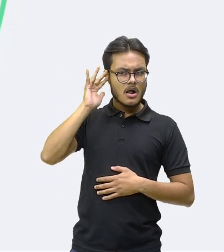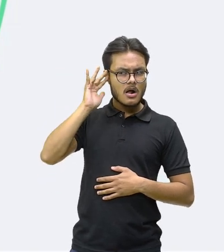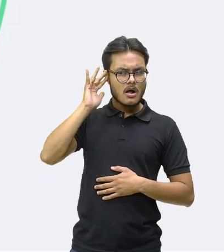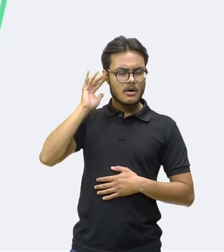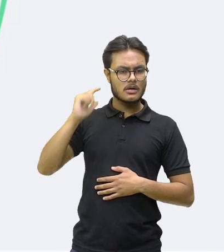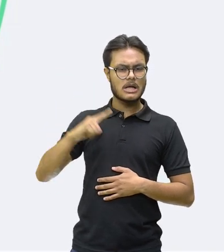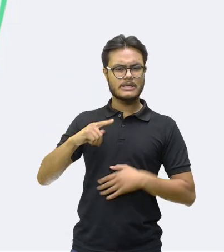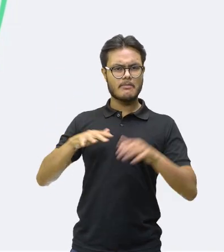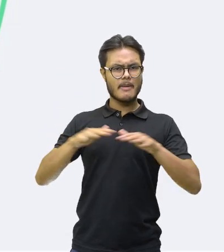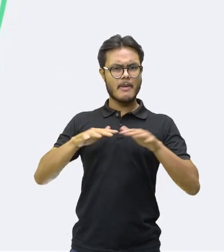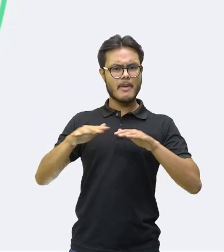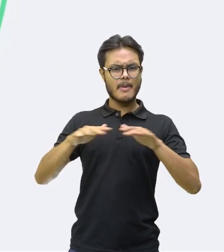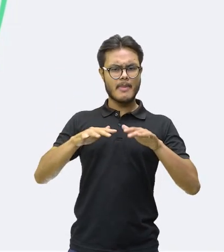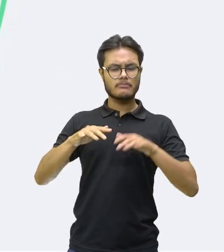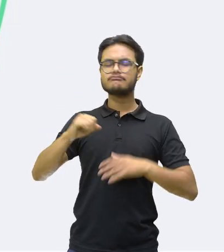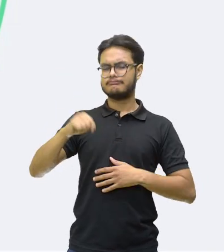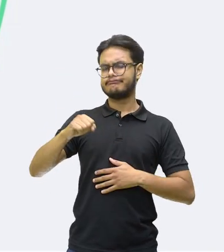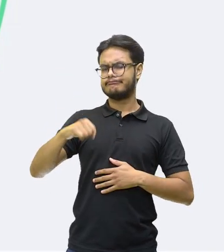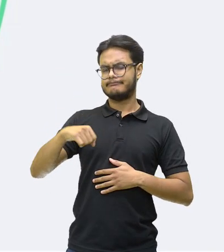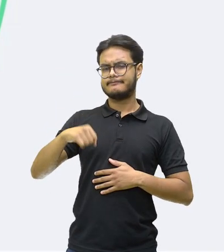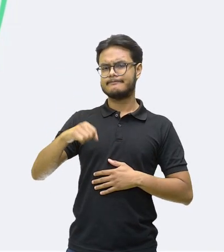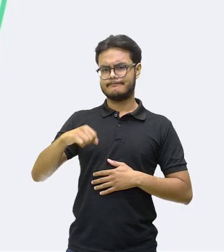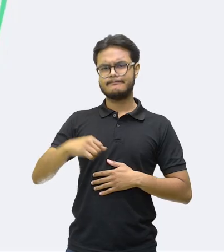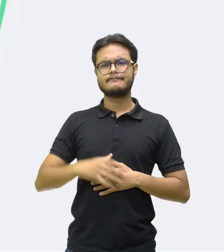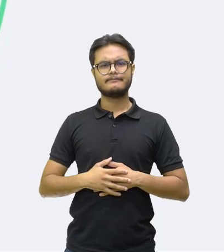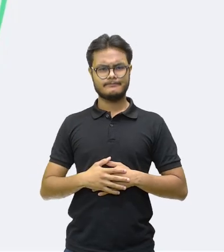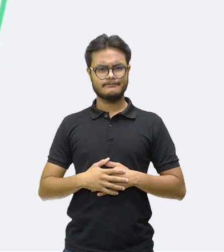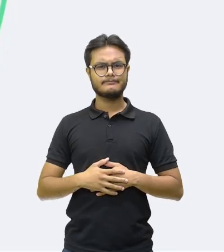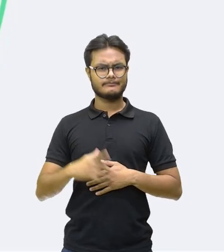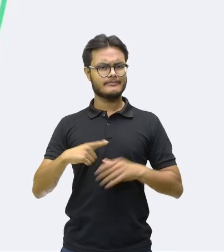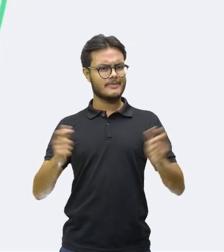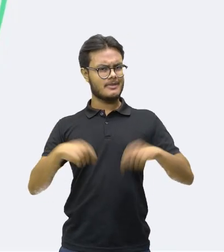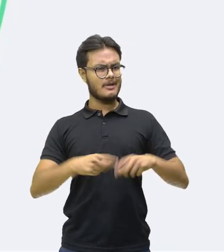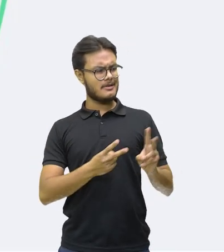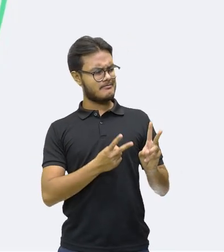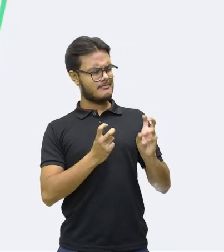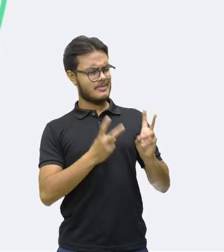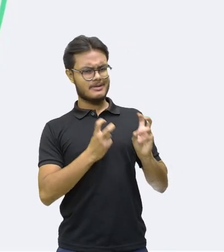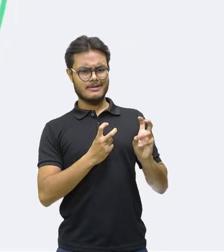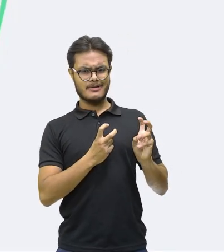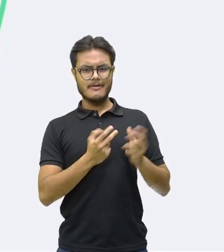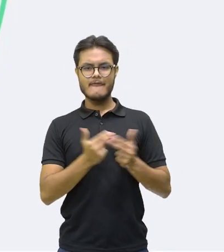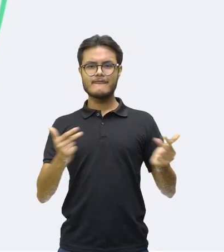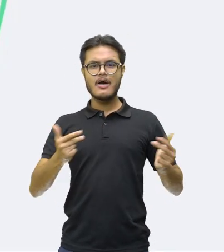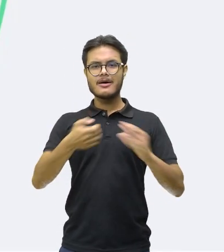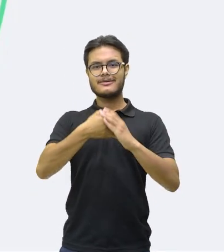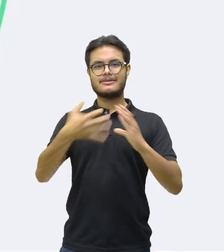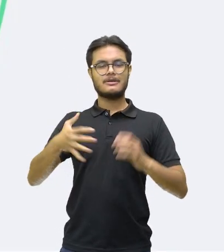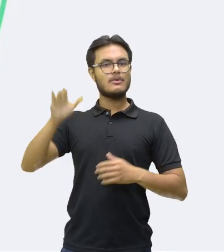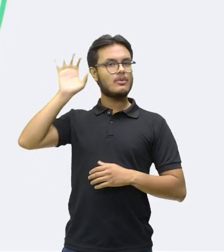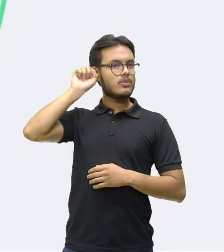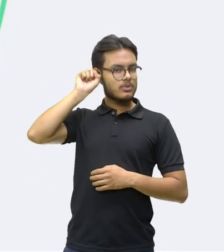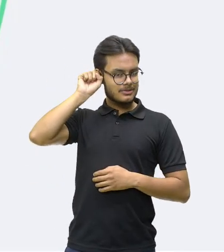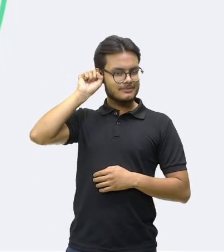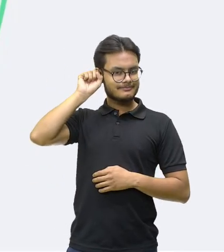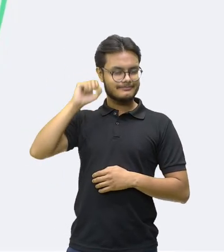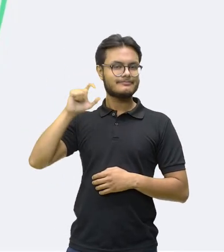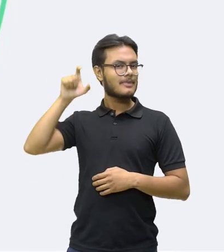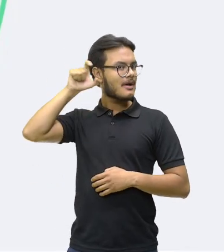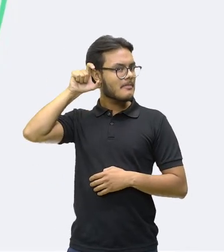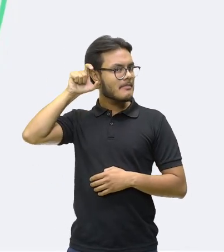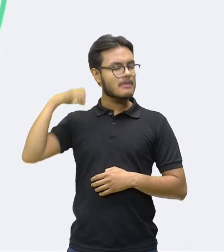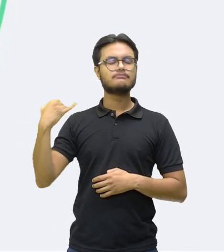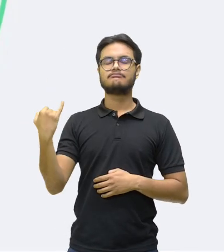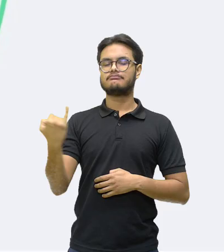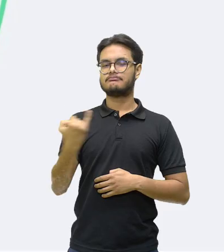começa a vibrar aqui dentro? Exatamente, meu aluno. Isso é captado pelos vários elementos que formam o ouvido. Lembra isso, tá certo?